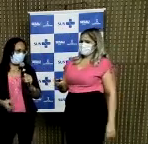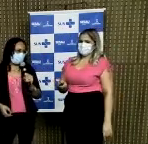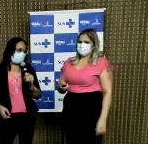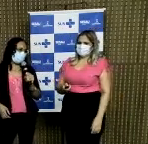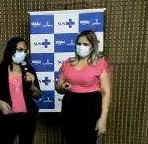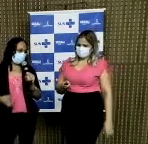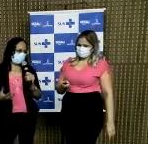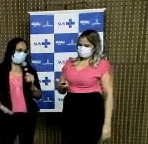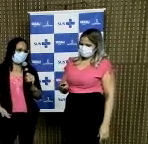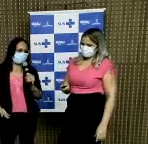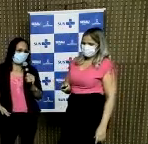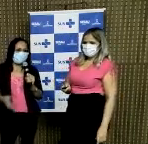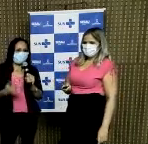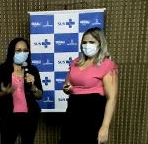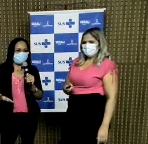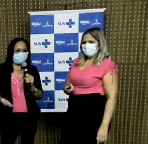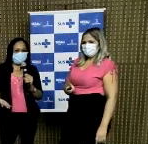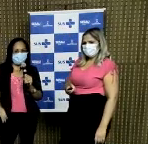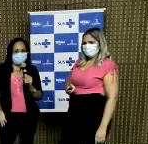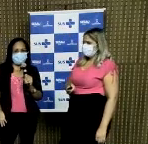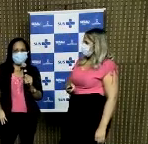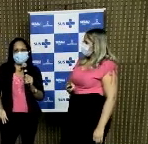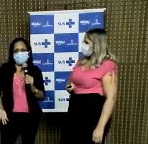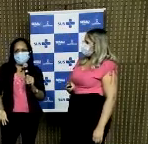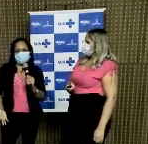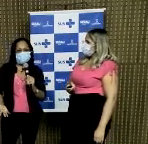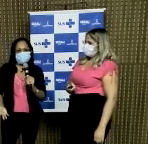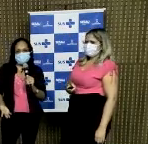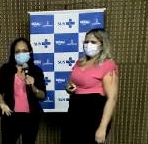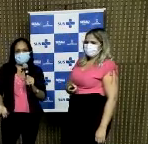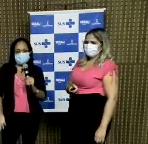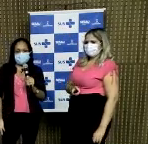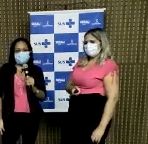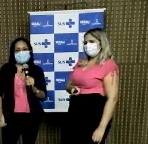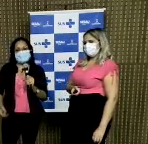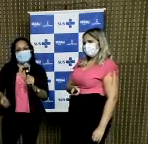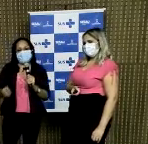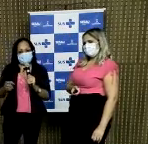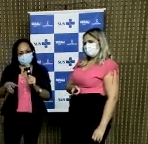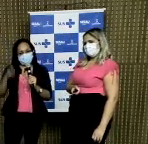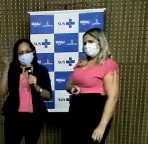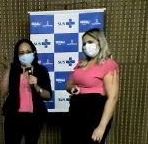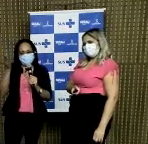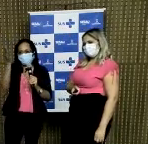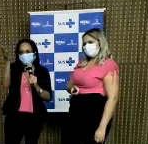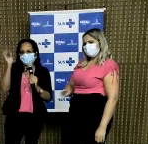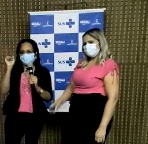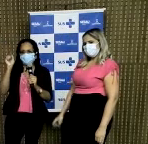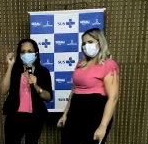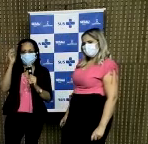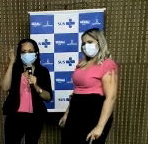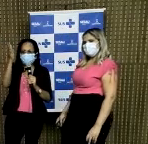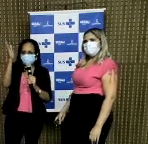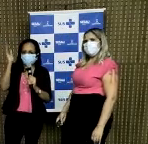sendo solicitado o exame da glicada, né, porque é um parâmetro essencial para avaliação, né, da condição do paciente. Mas, como eu conversei,